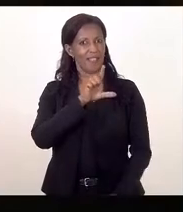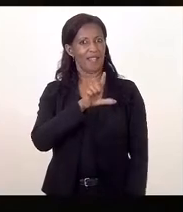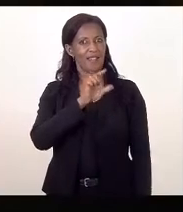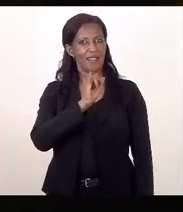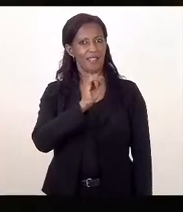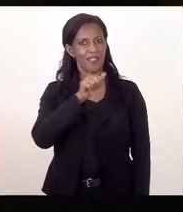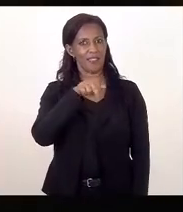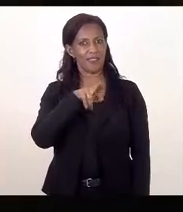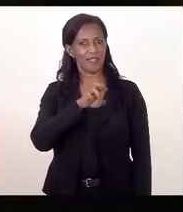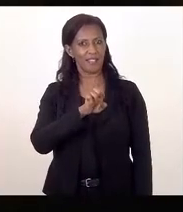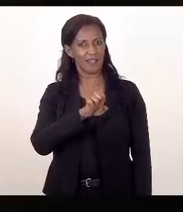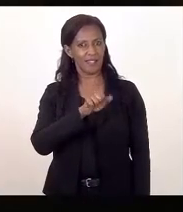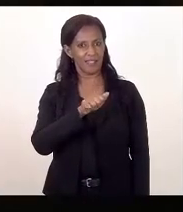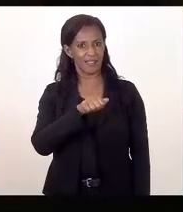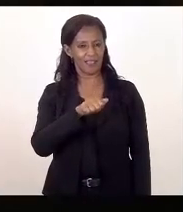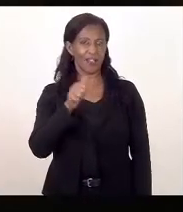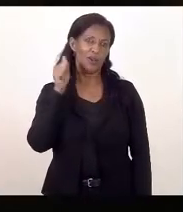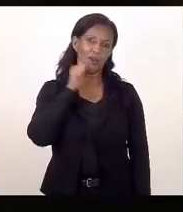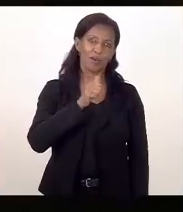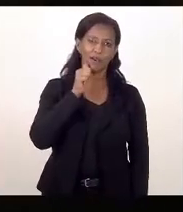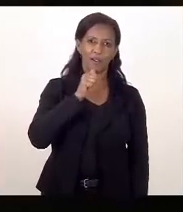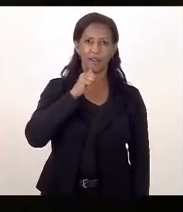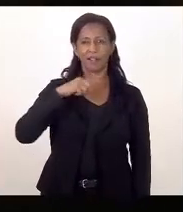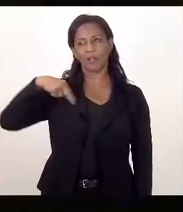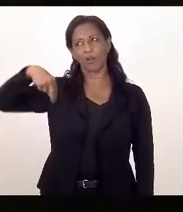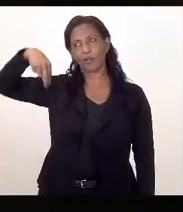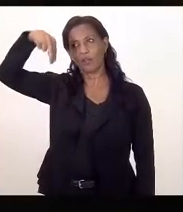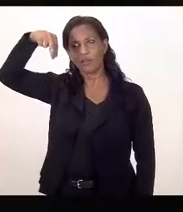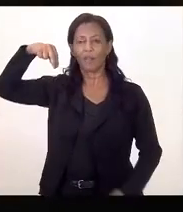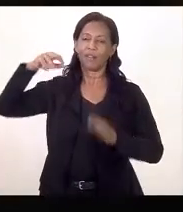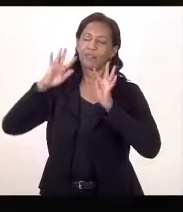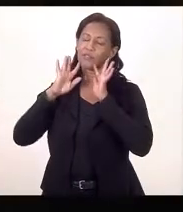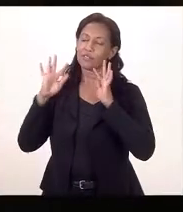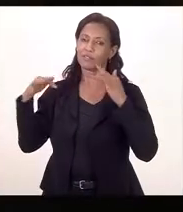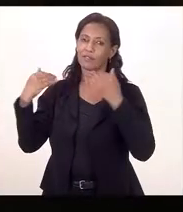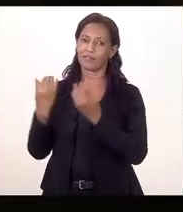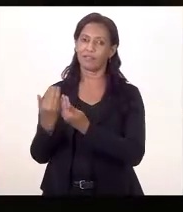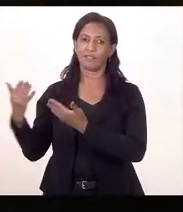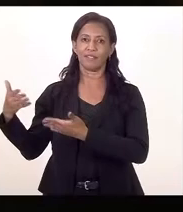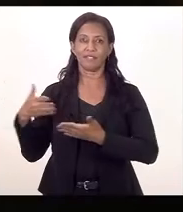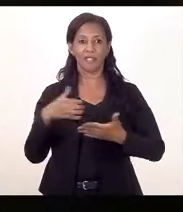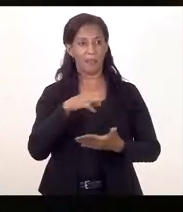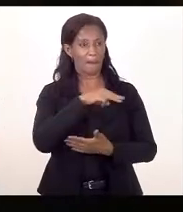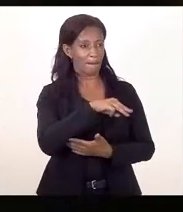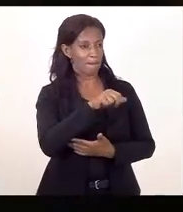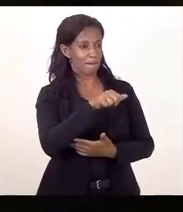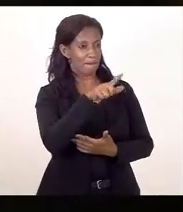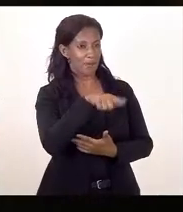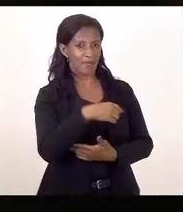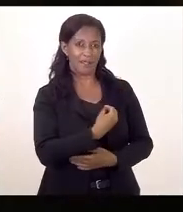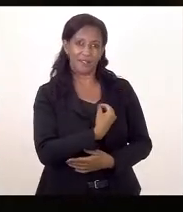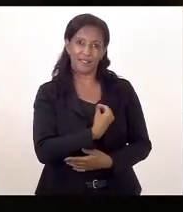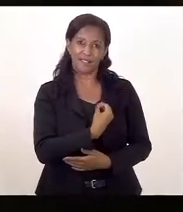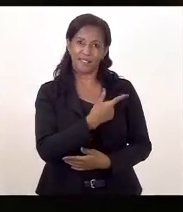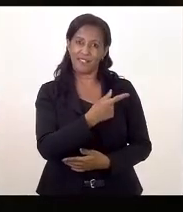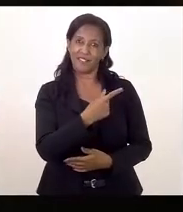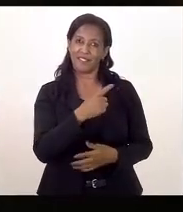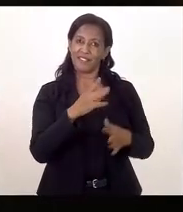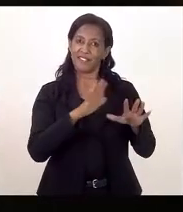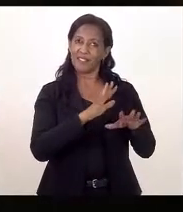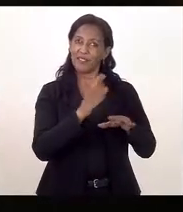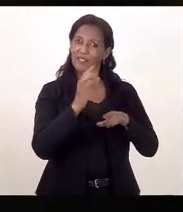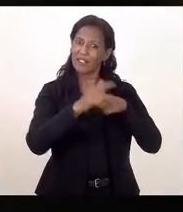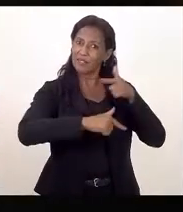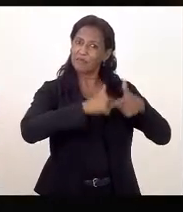Silva. Uma mulher paraibana que veio do Nordeste com a sua família e fez da Maré a sua morada e ali construiu